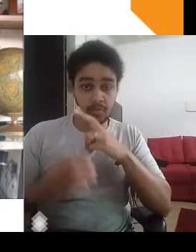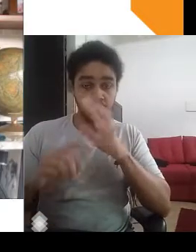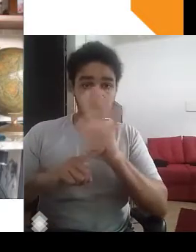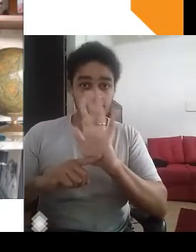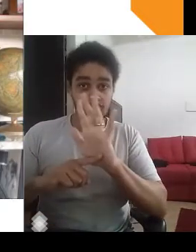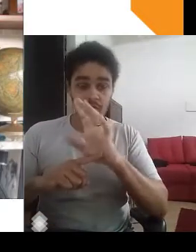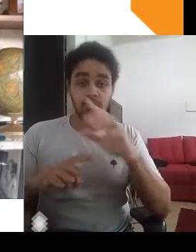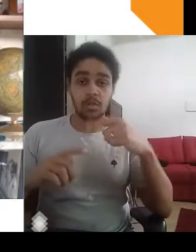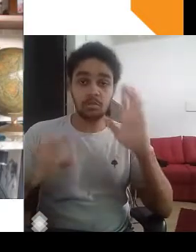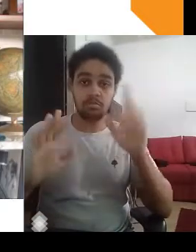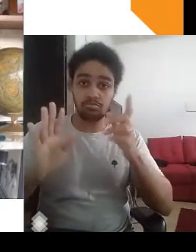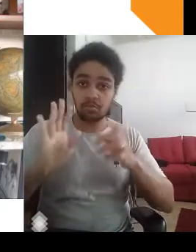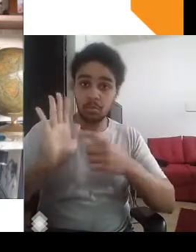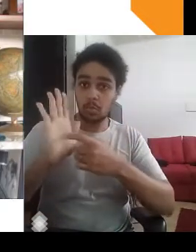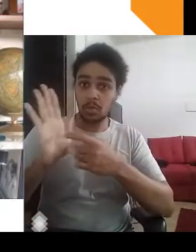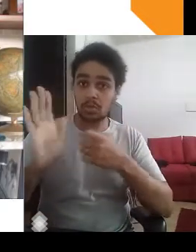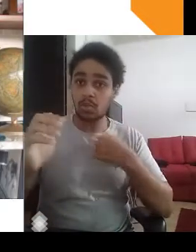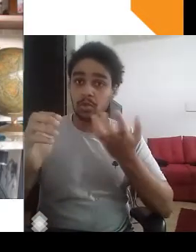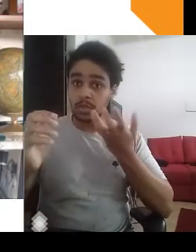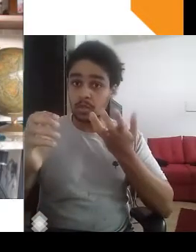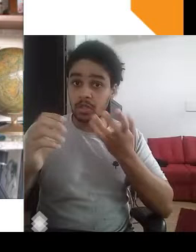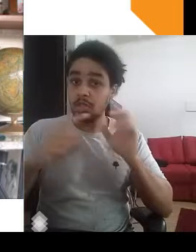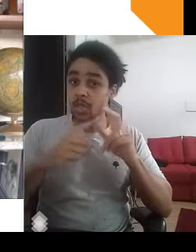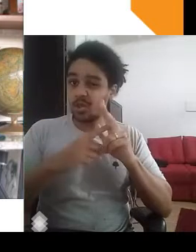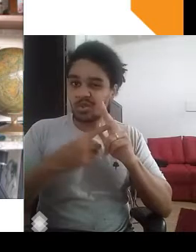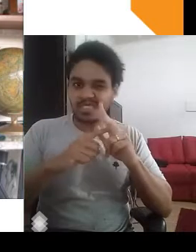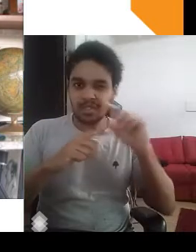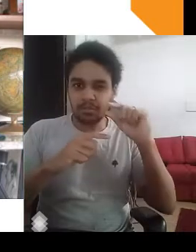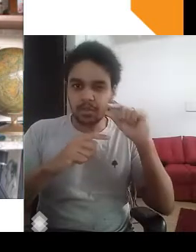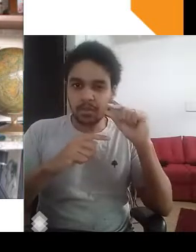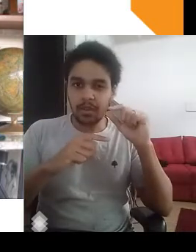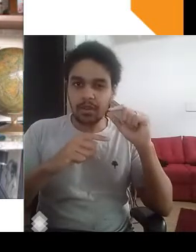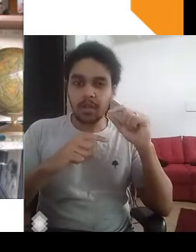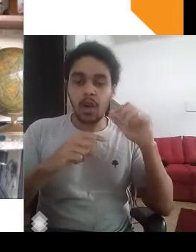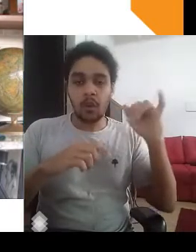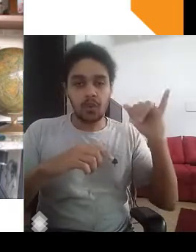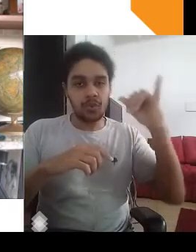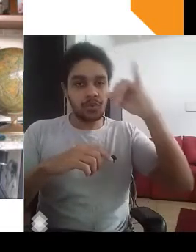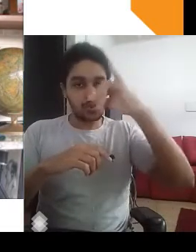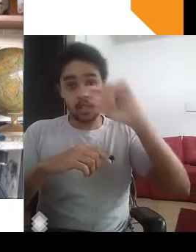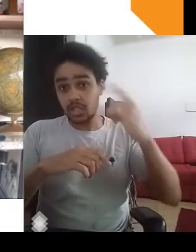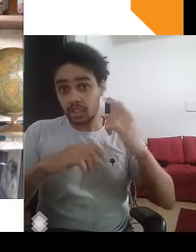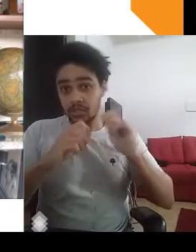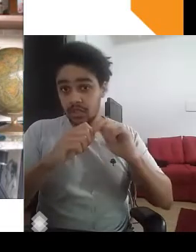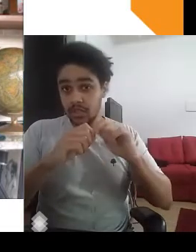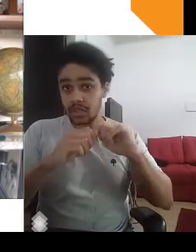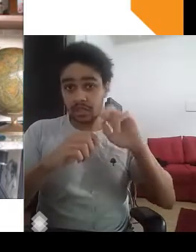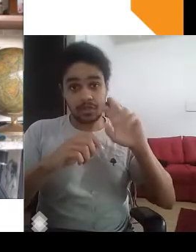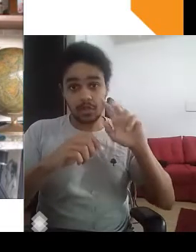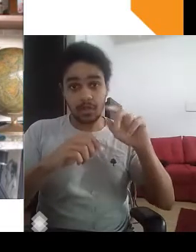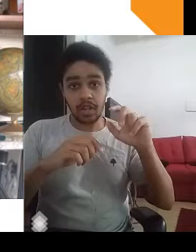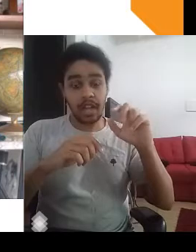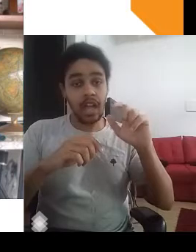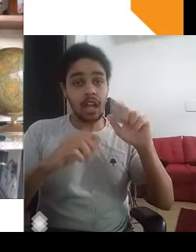Bom, vocês puderam ver então aí nesse vídeo que a gente acabou de mostrar, e queria aqui fazer uma pequena correção,